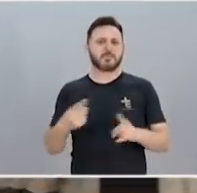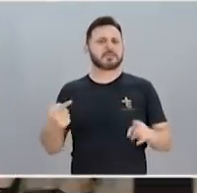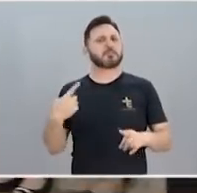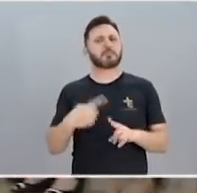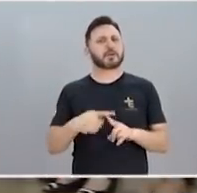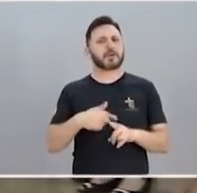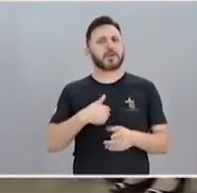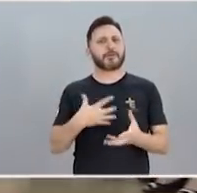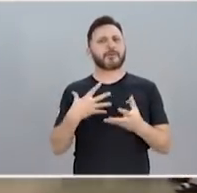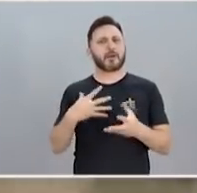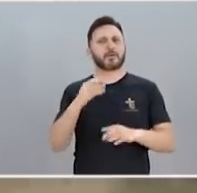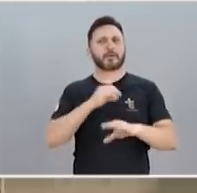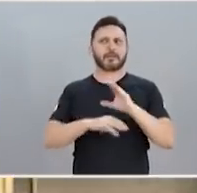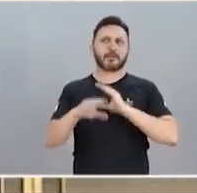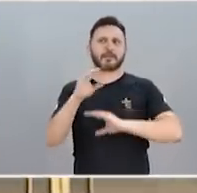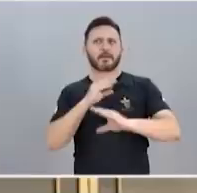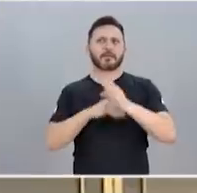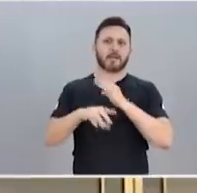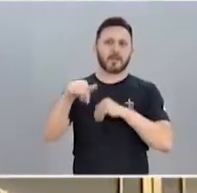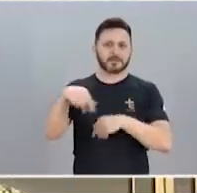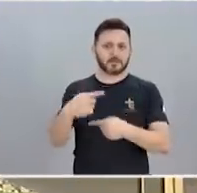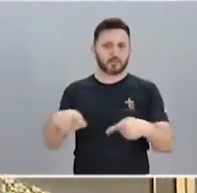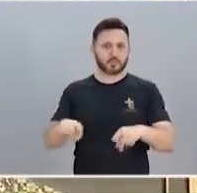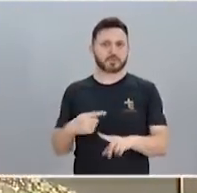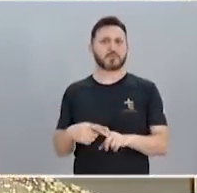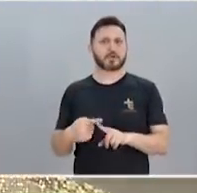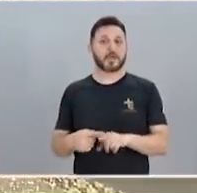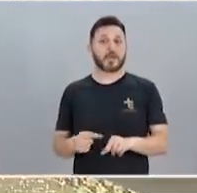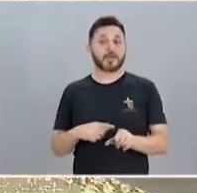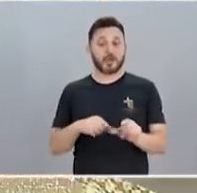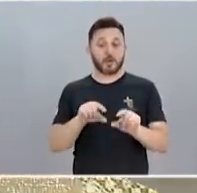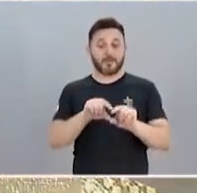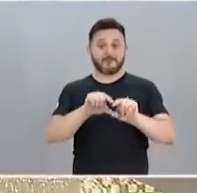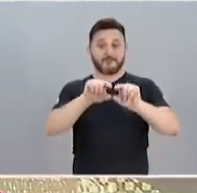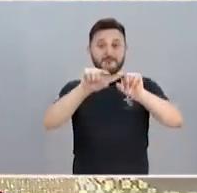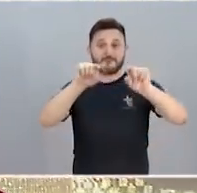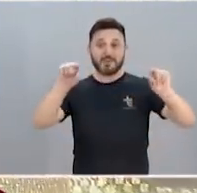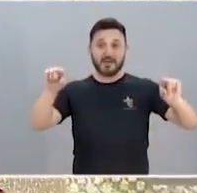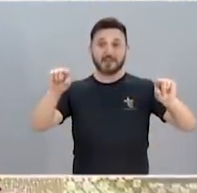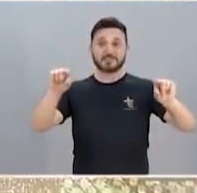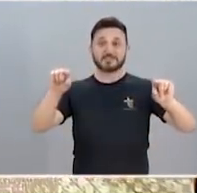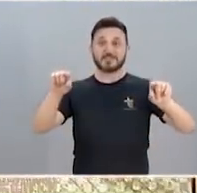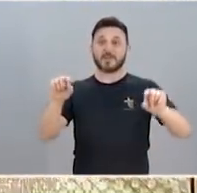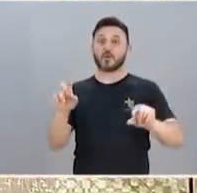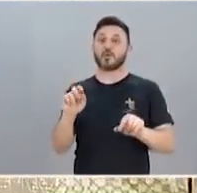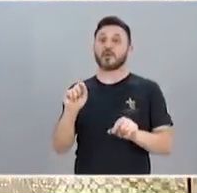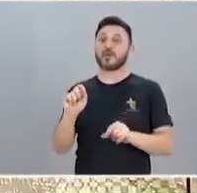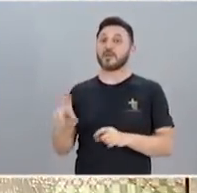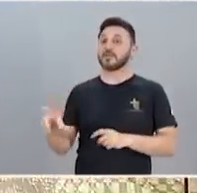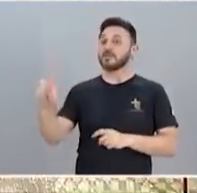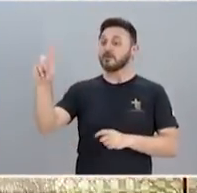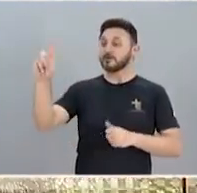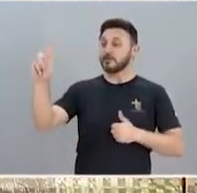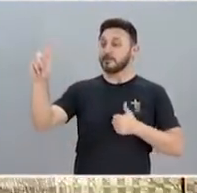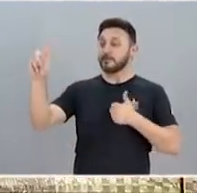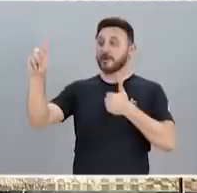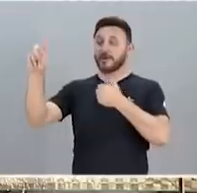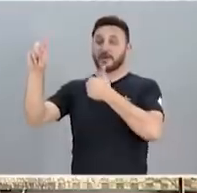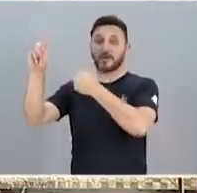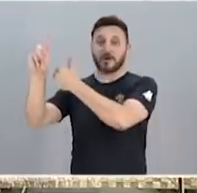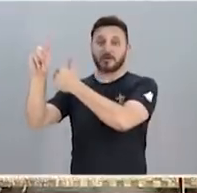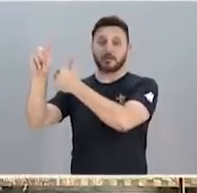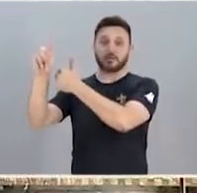o sermão. Porque tem uma frase que diz: mais perto do meu Deus.